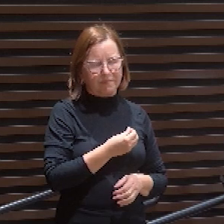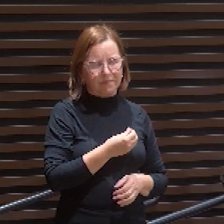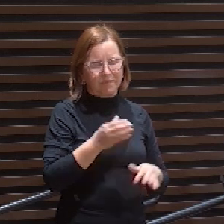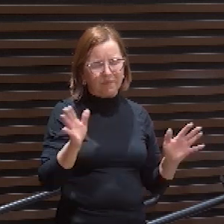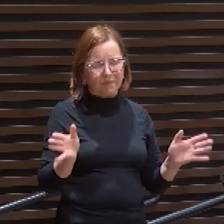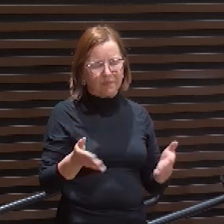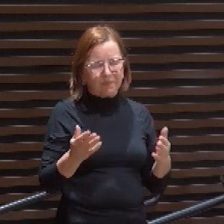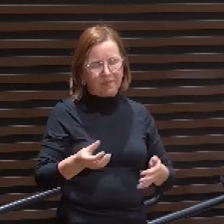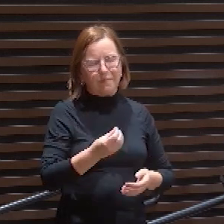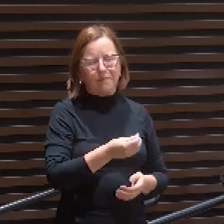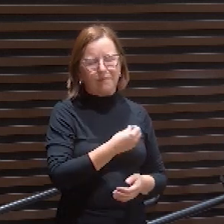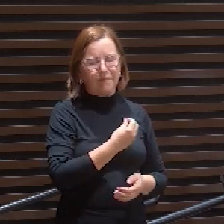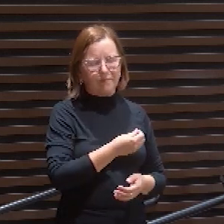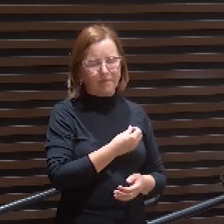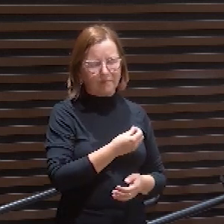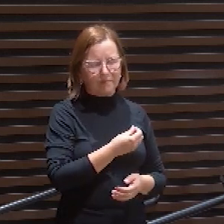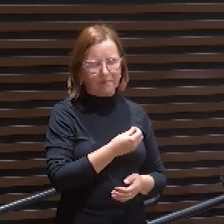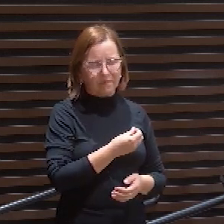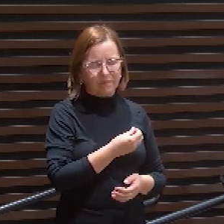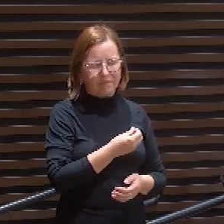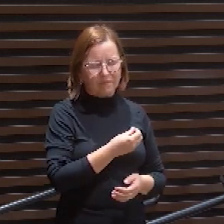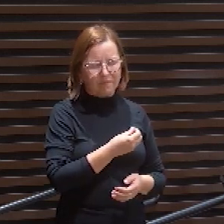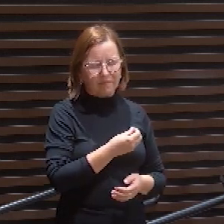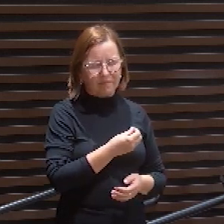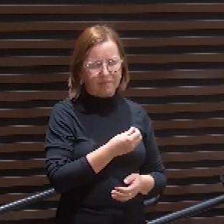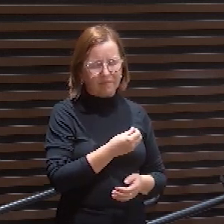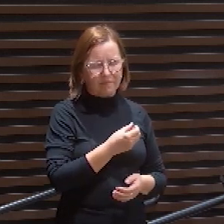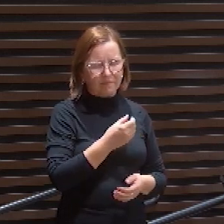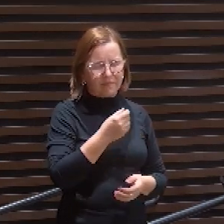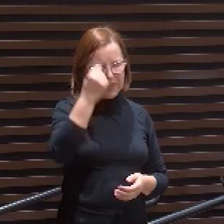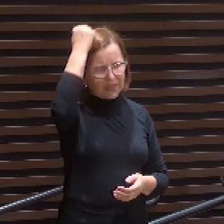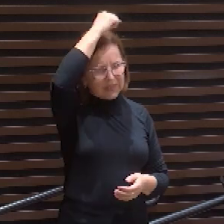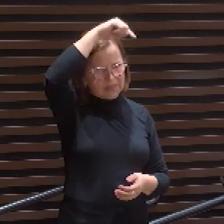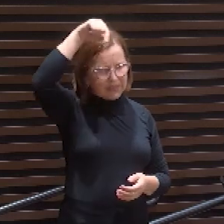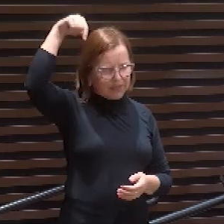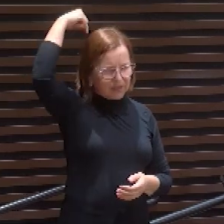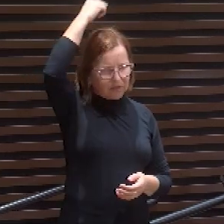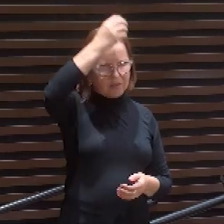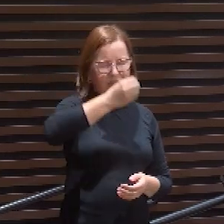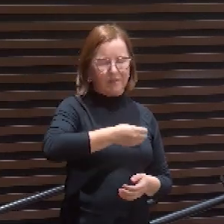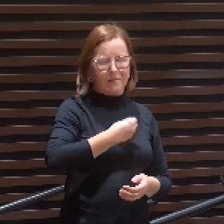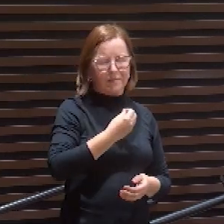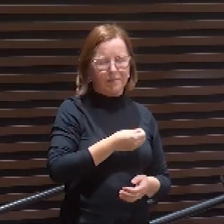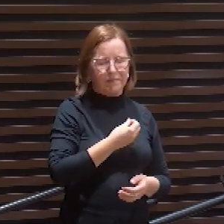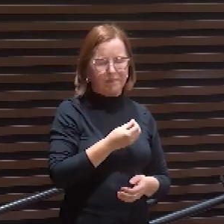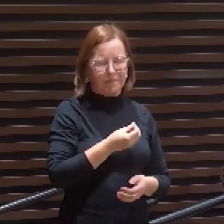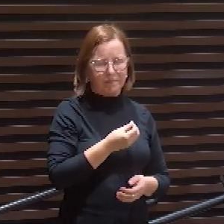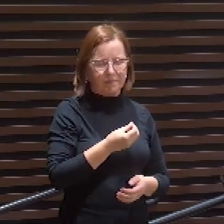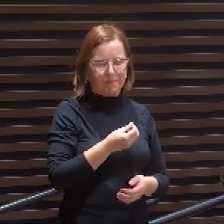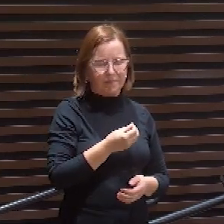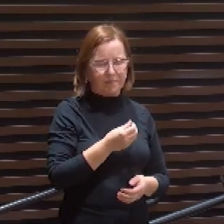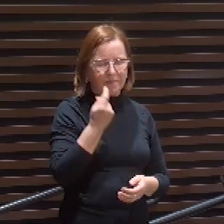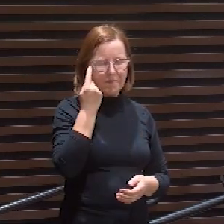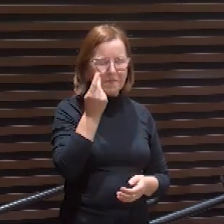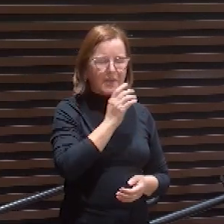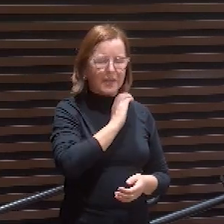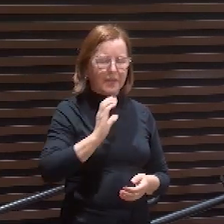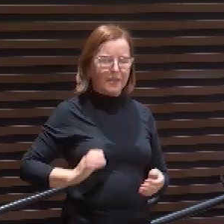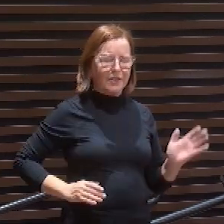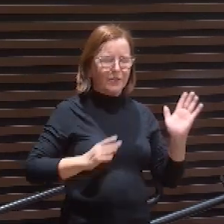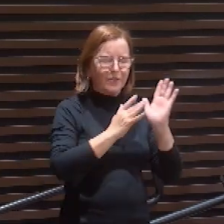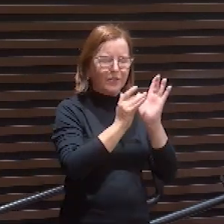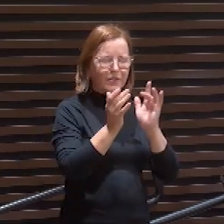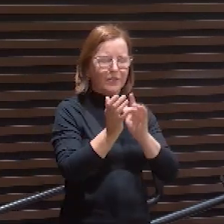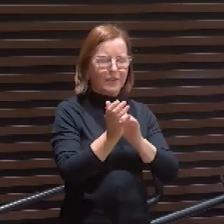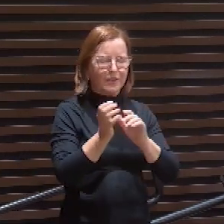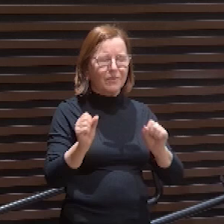edificação de vidas e santificação de vidas, para que Cristo Jesus seja em